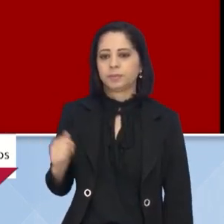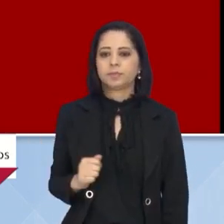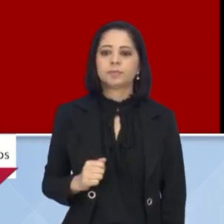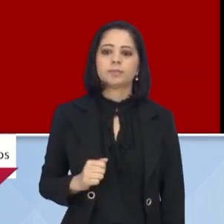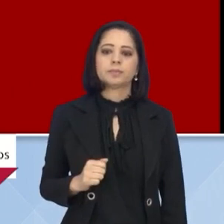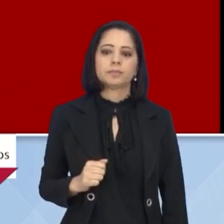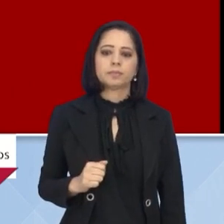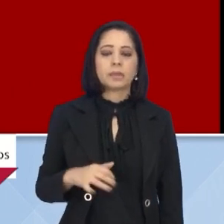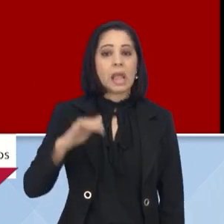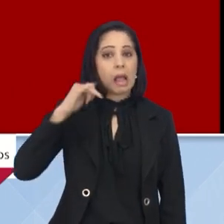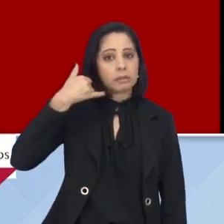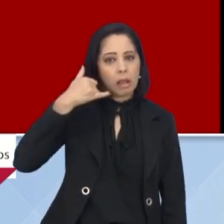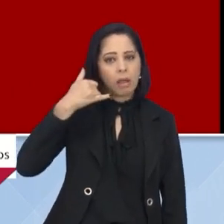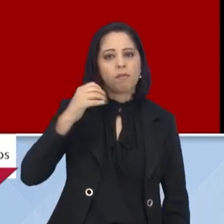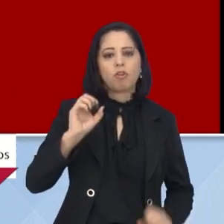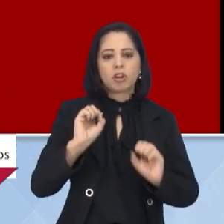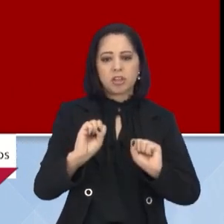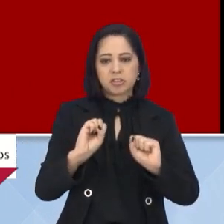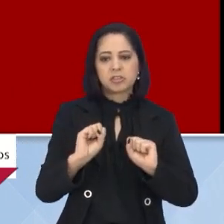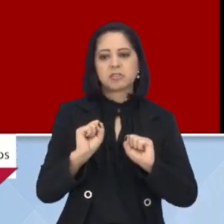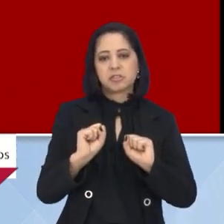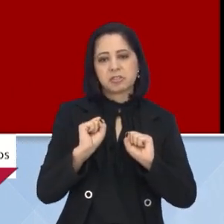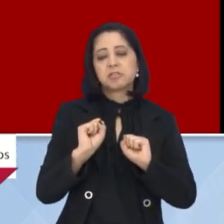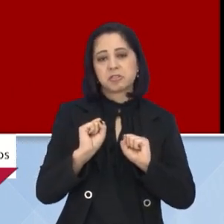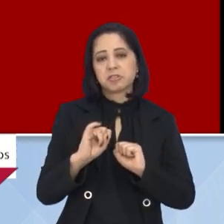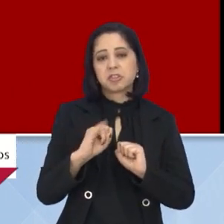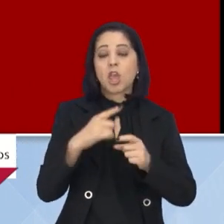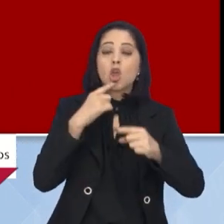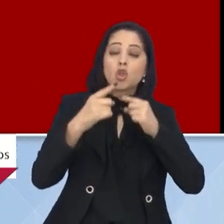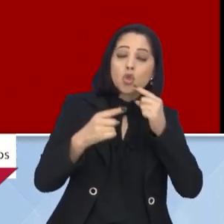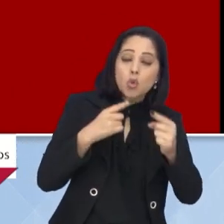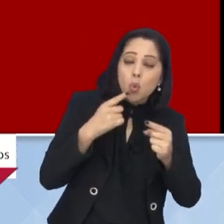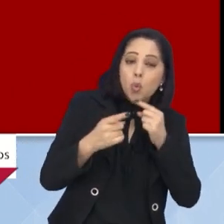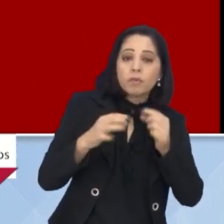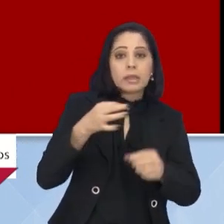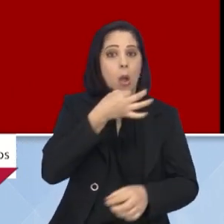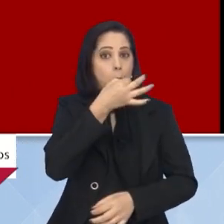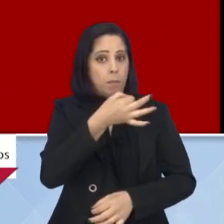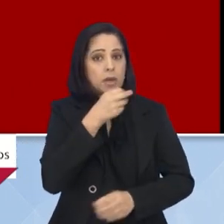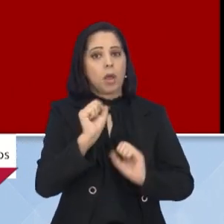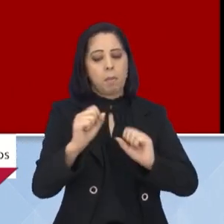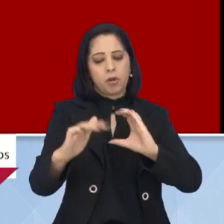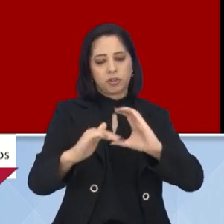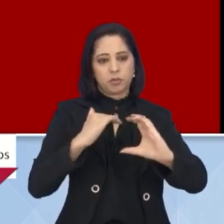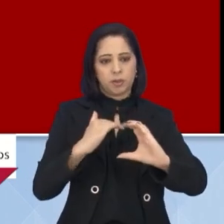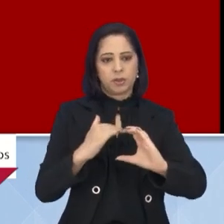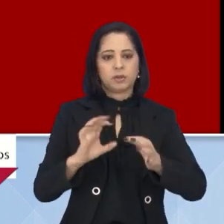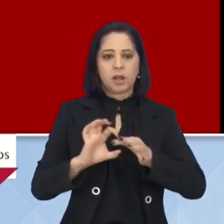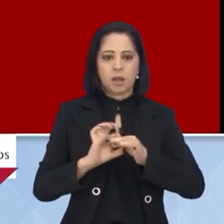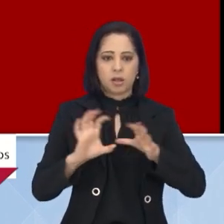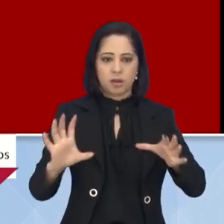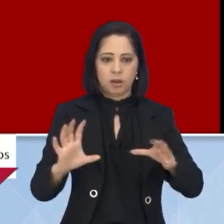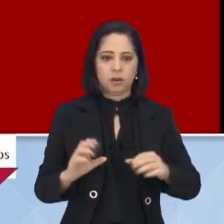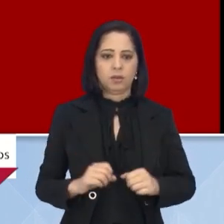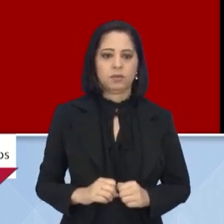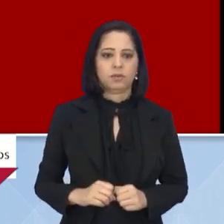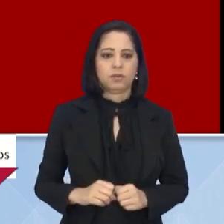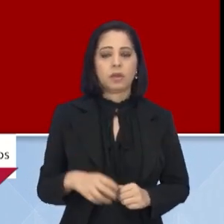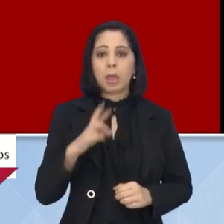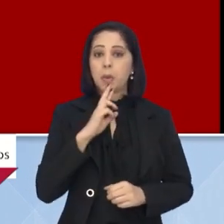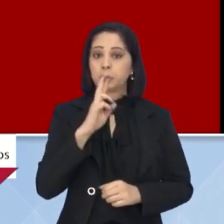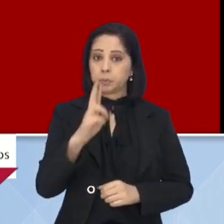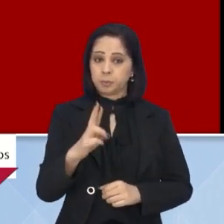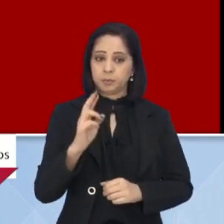meu telefone caso alguém queira mandar alguma dúvida alguma sugestão eu fico à disposição dos Senhores para quaisquer